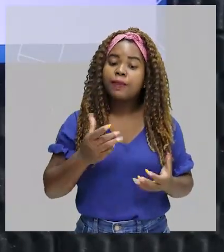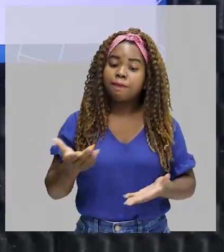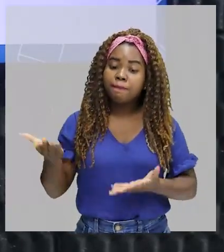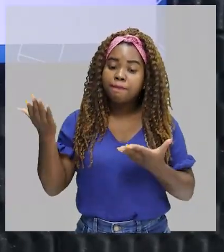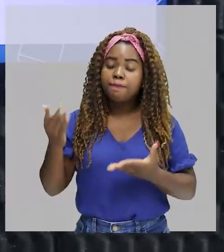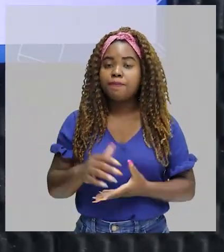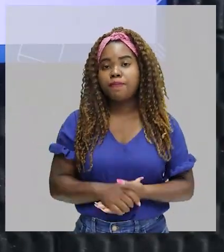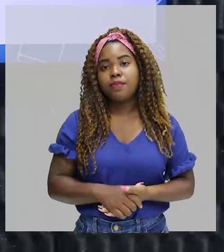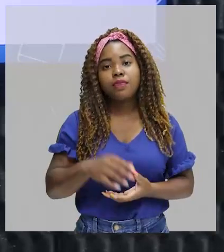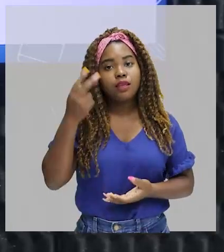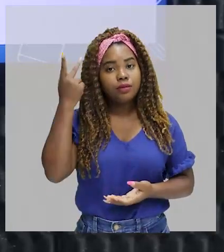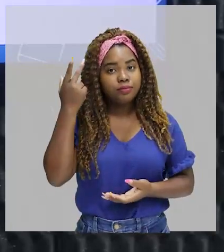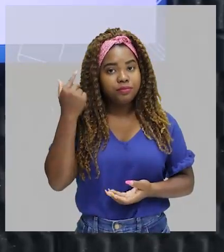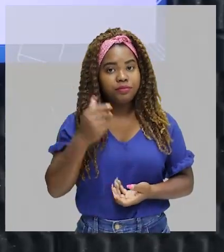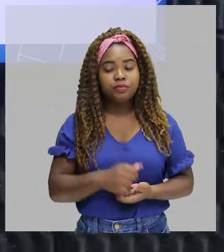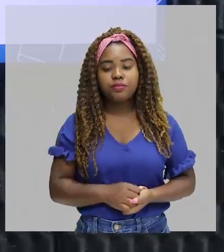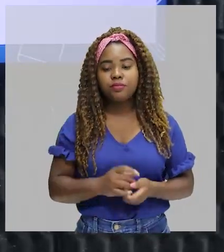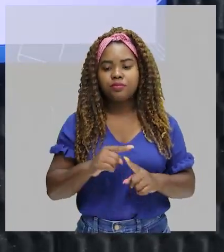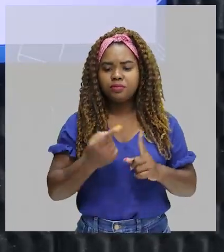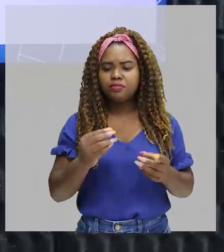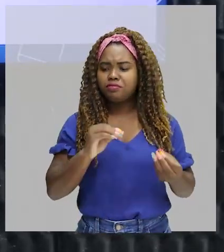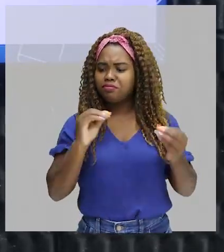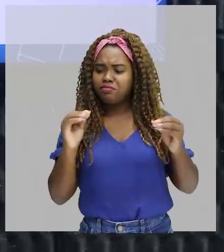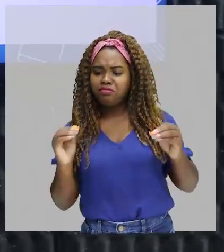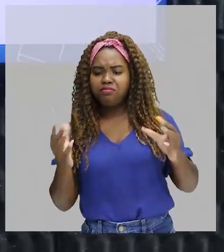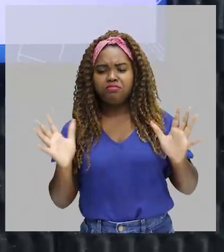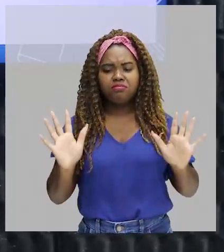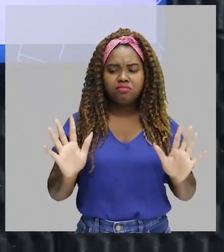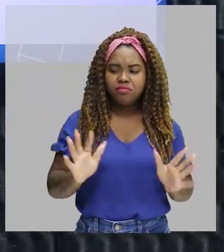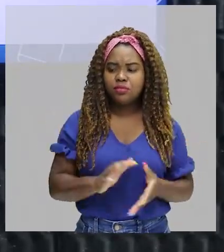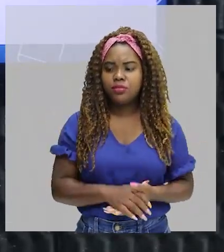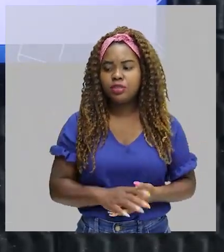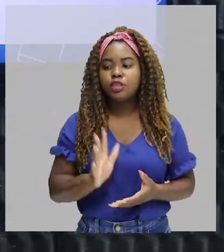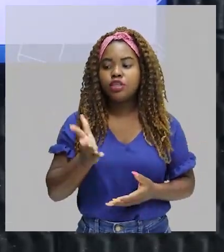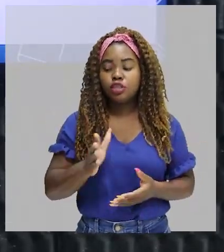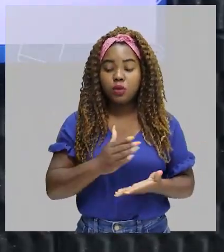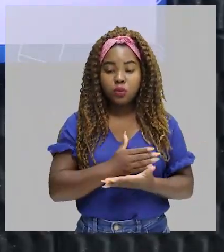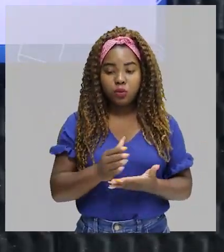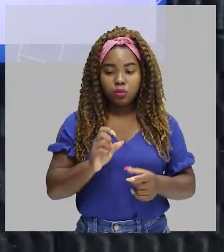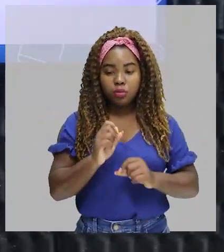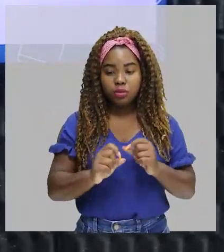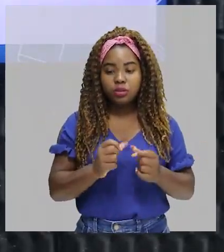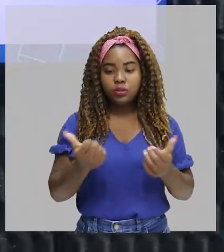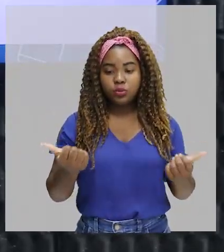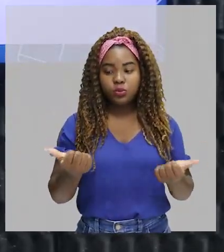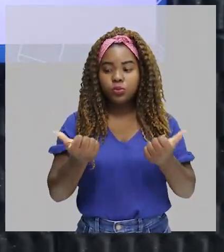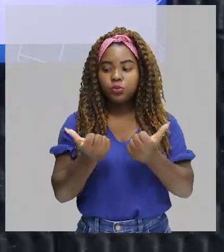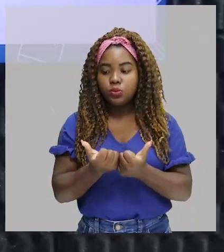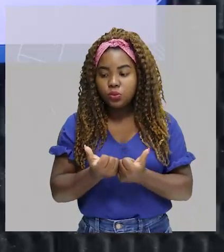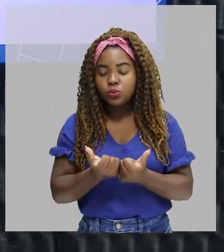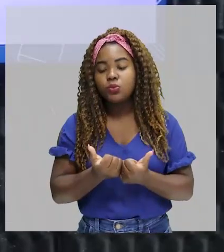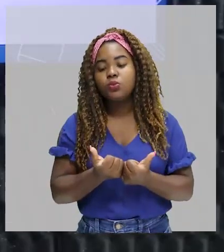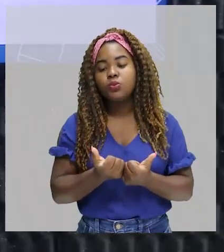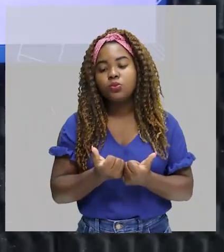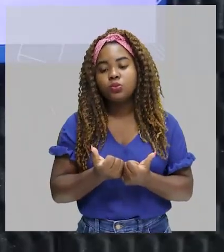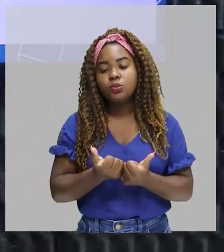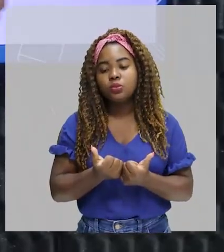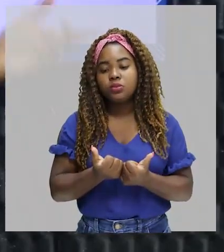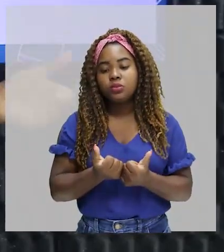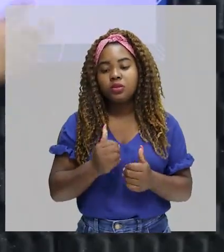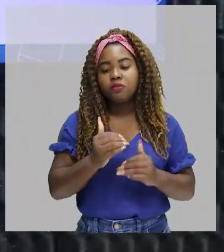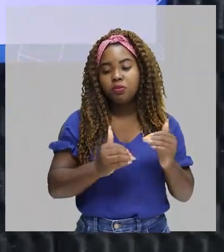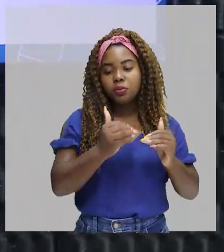no automático. Só que a gente não escreve geralmente assim. Nós já começamos a substituição e aí sim nós